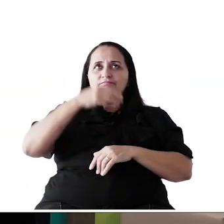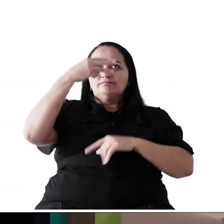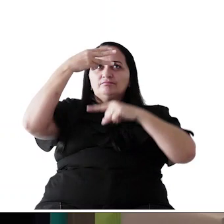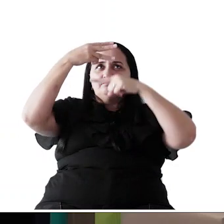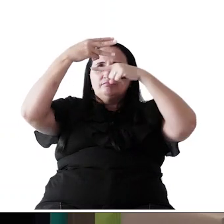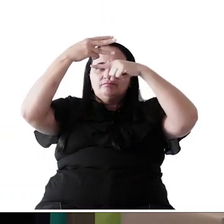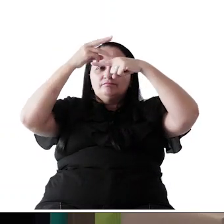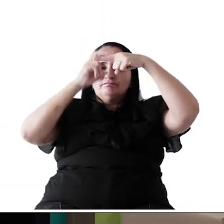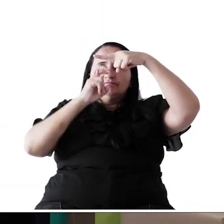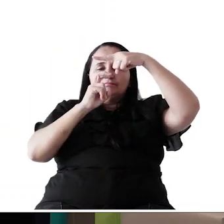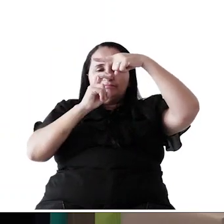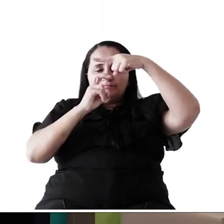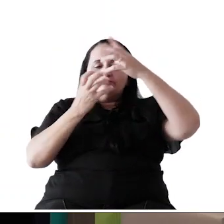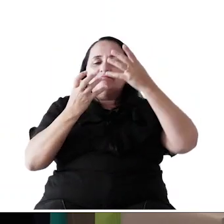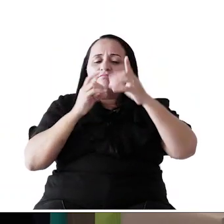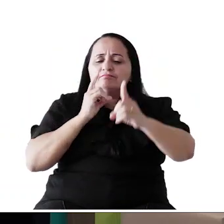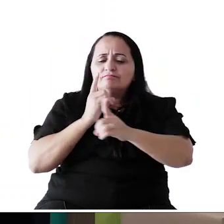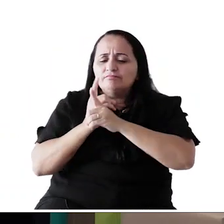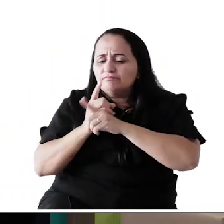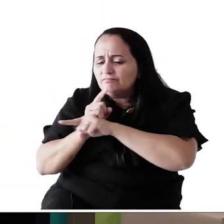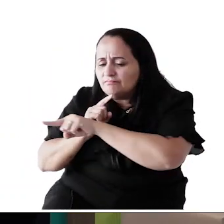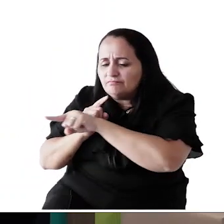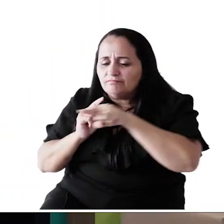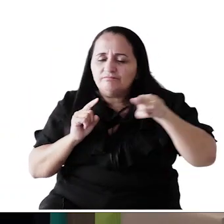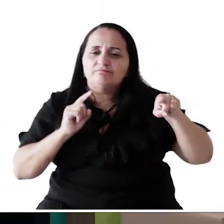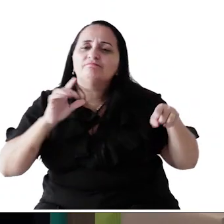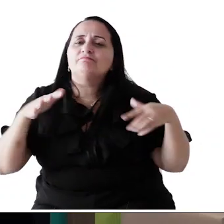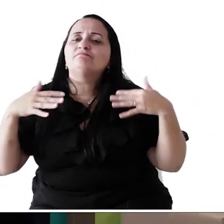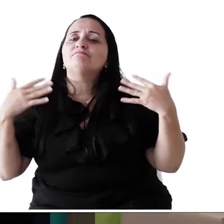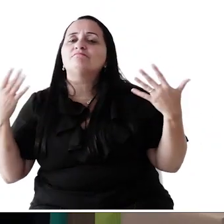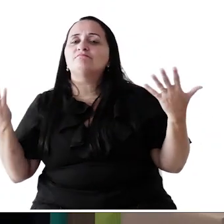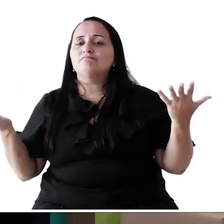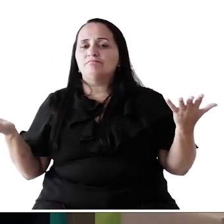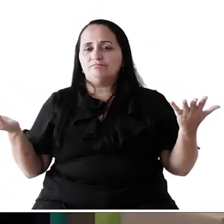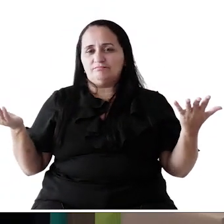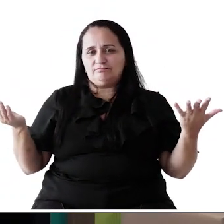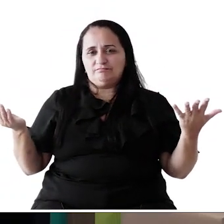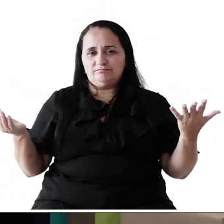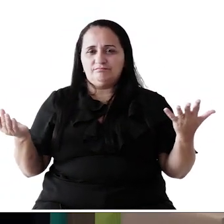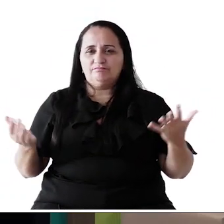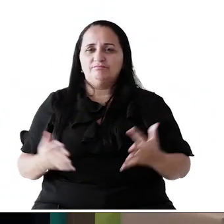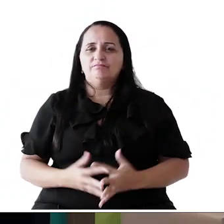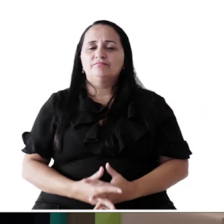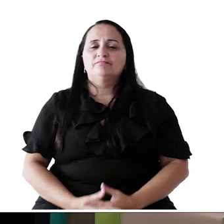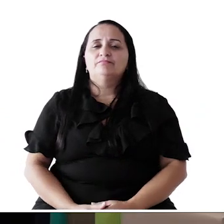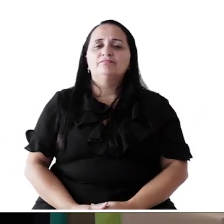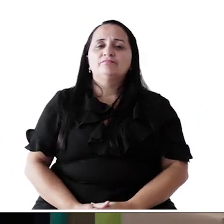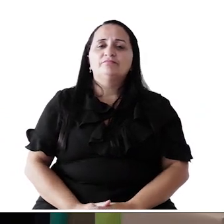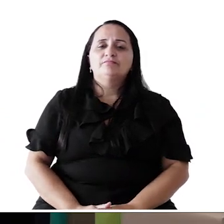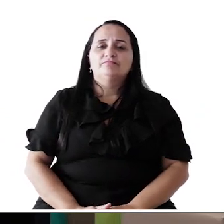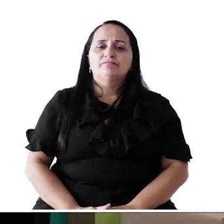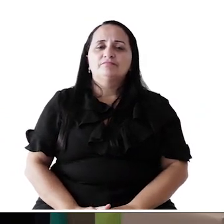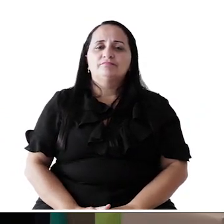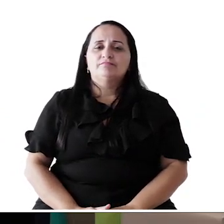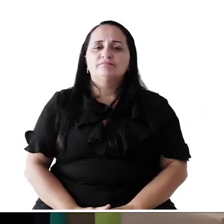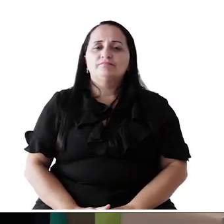quer que nós encontremos a figura que representa 3/5. Nós vamos resolver